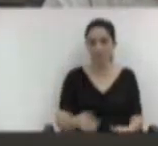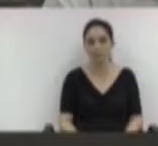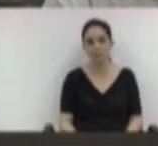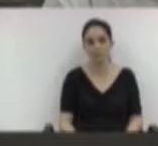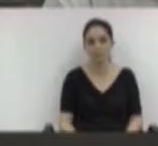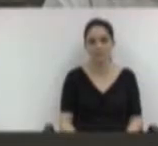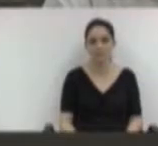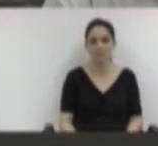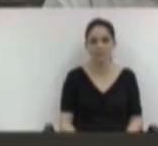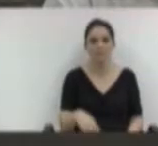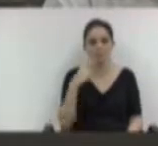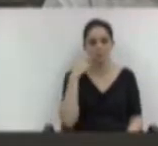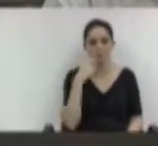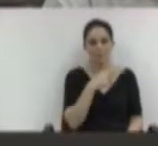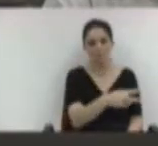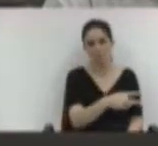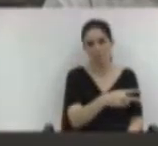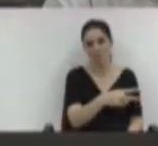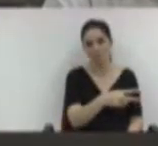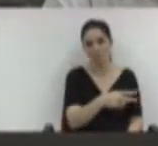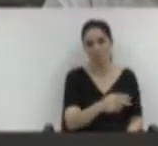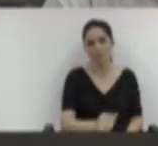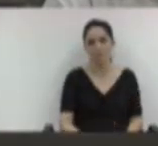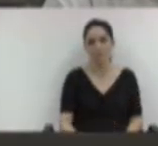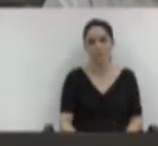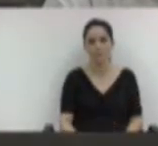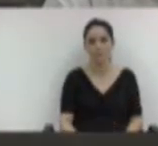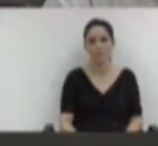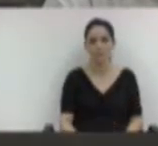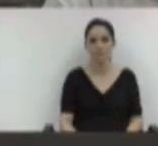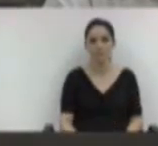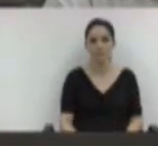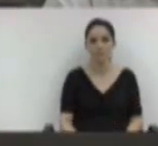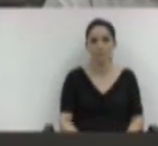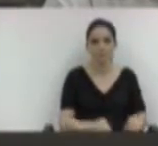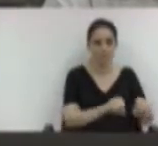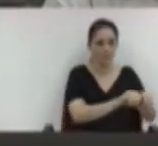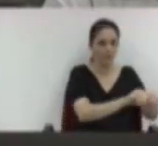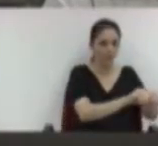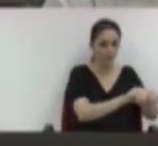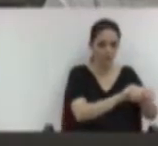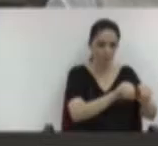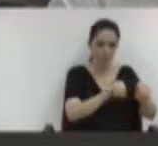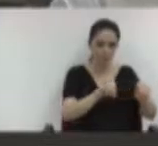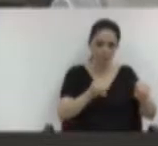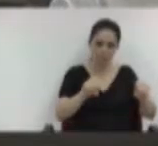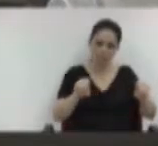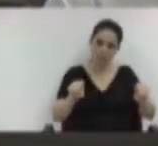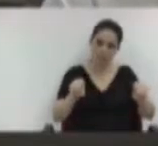um vazamento através de uma adutora de água,